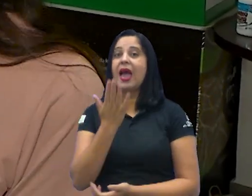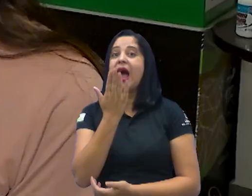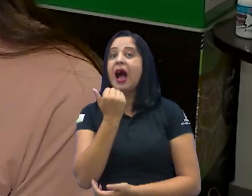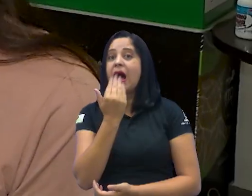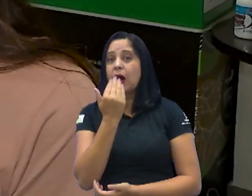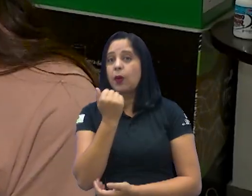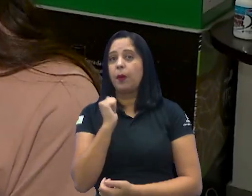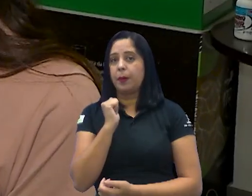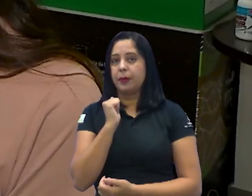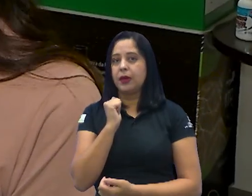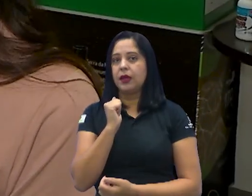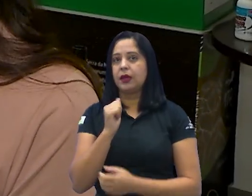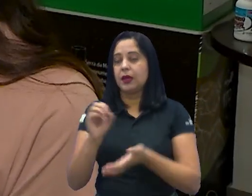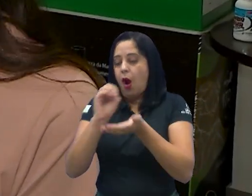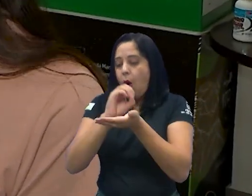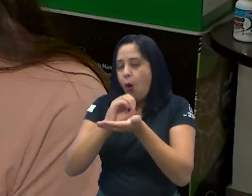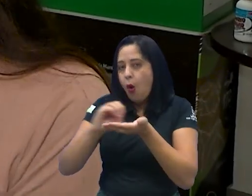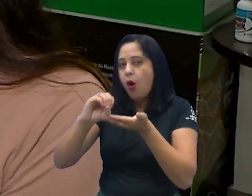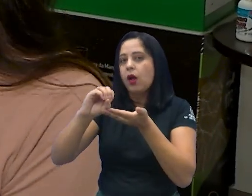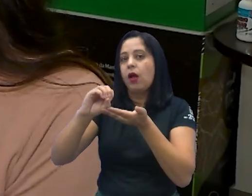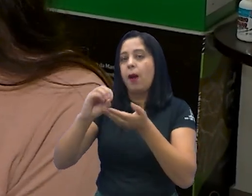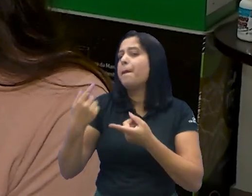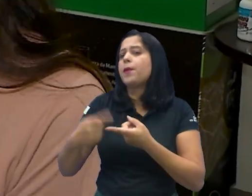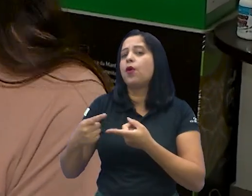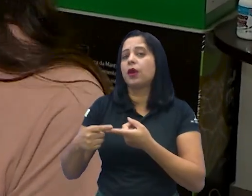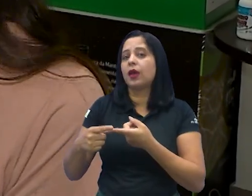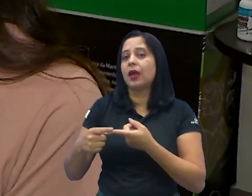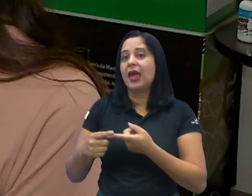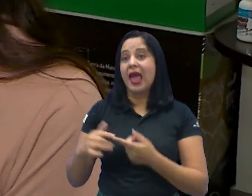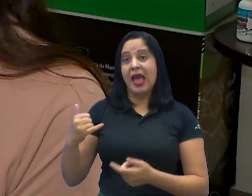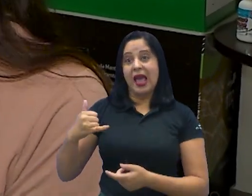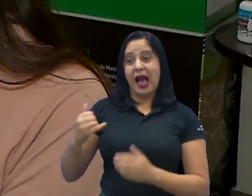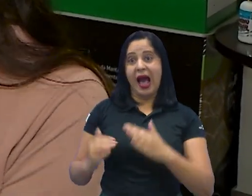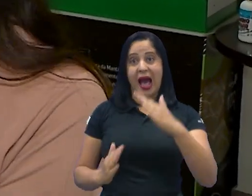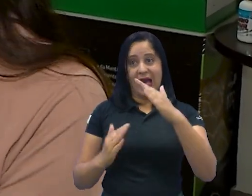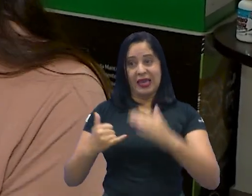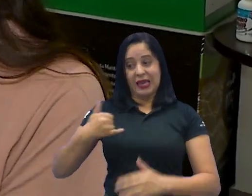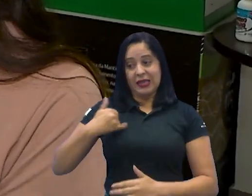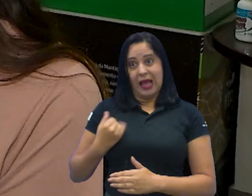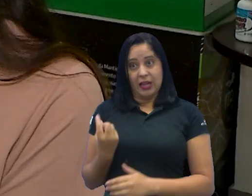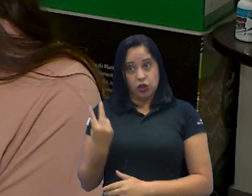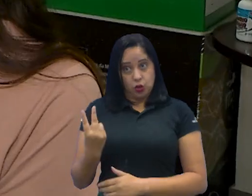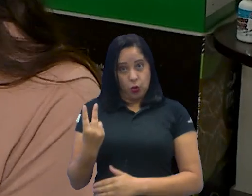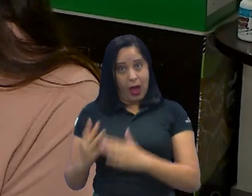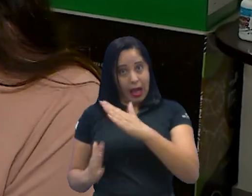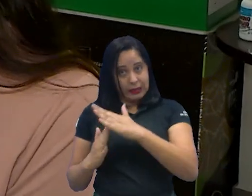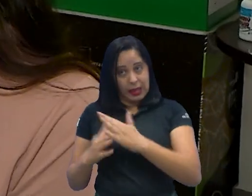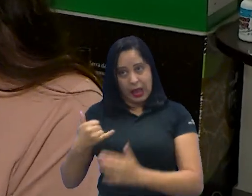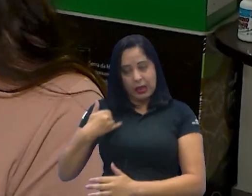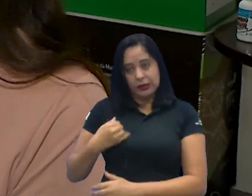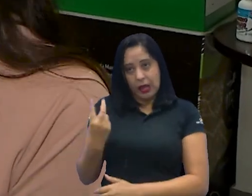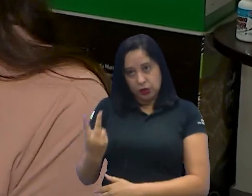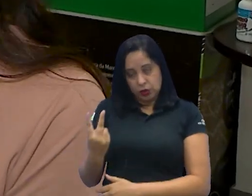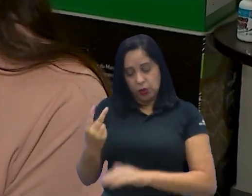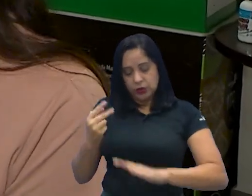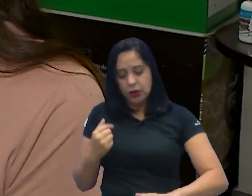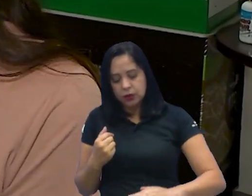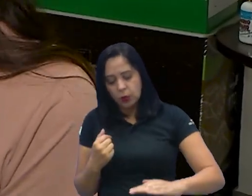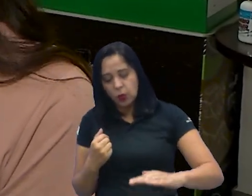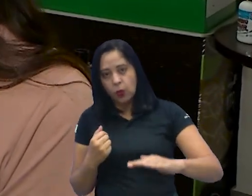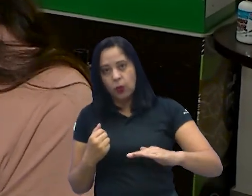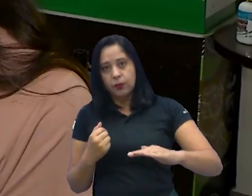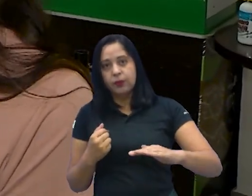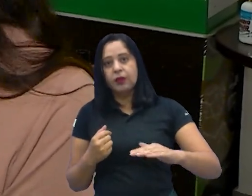fossem orgânicos. Para quê? Para que até os 2 anos, que é um desenvolvimento muito importante da criança, ele pudesse